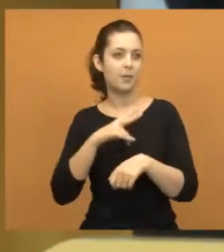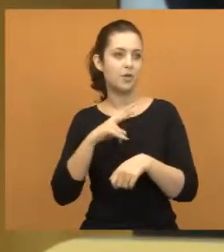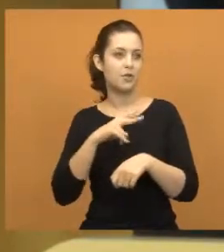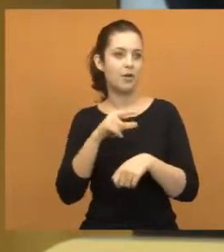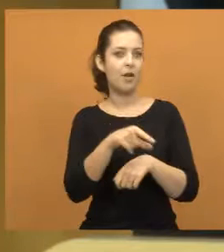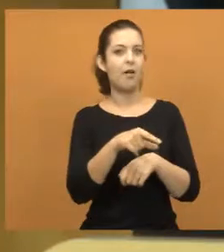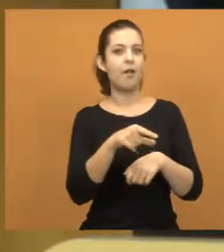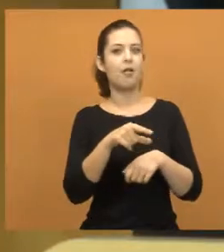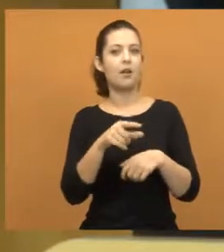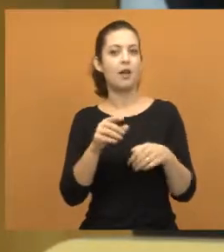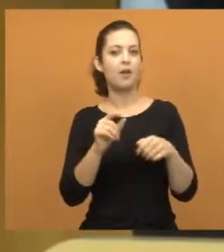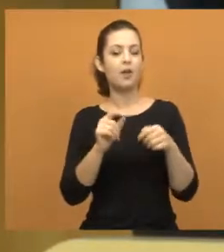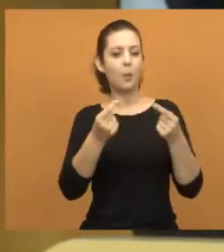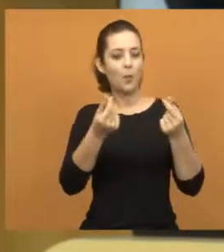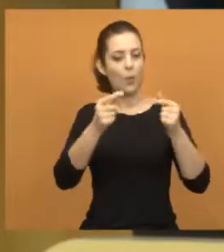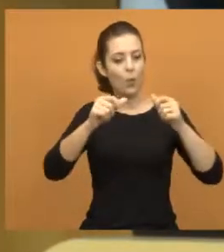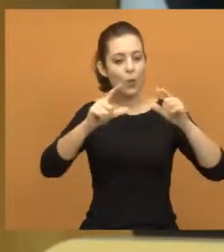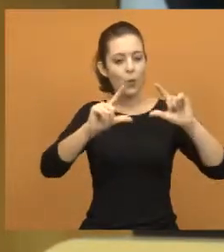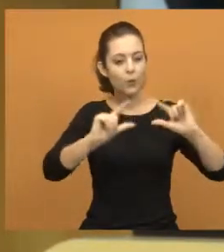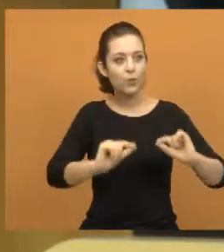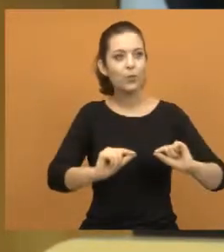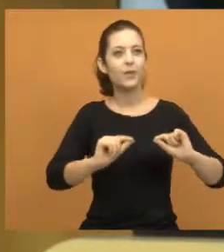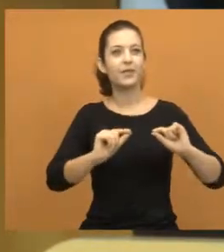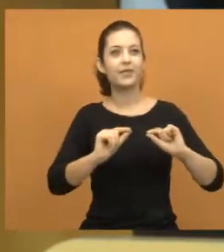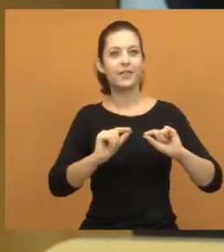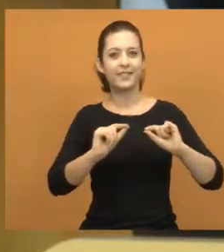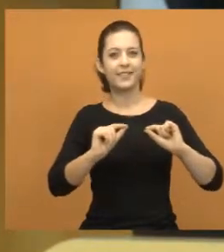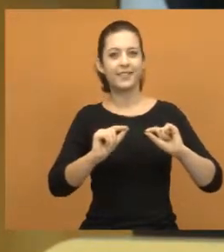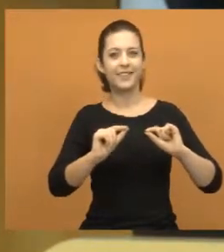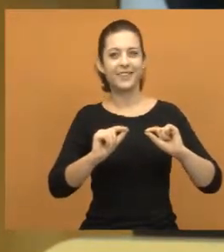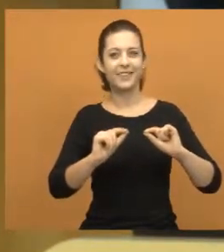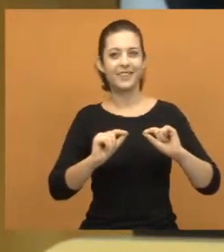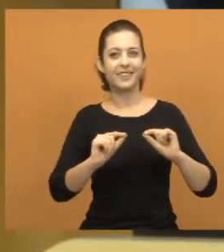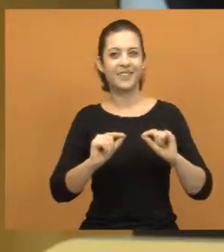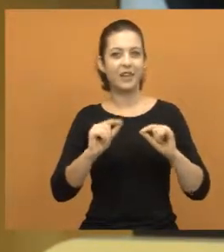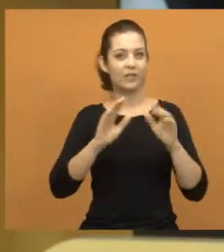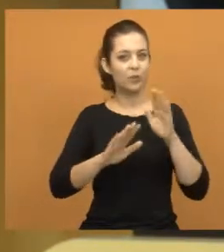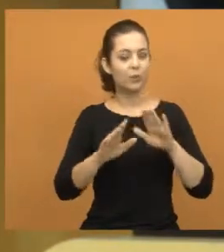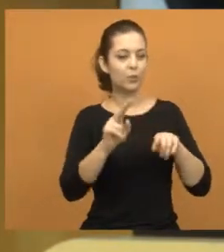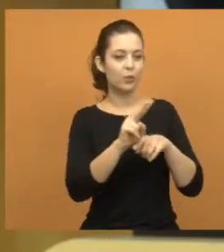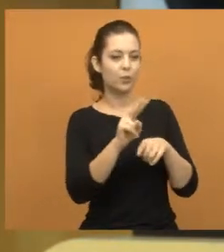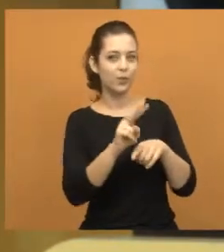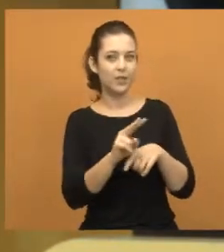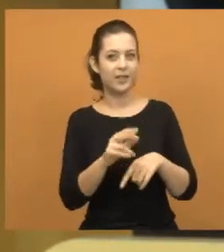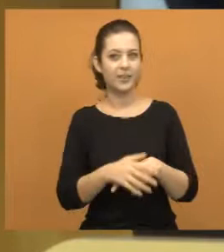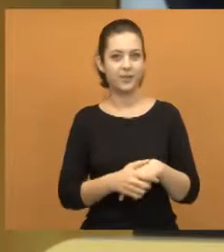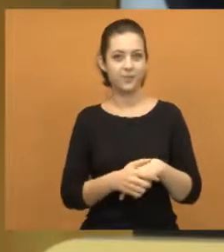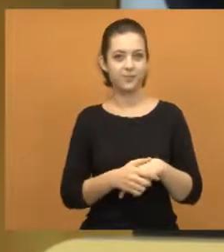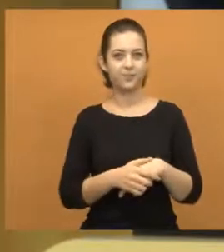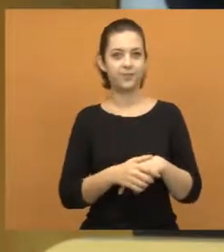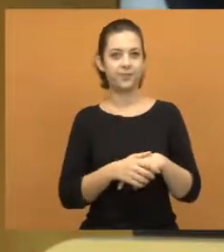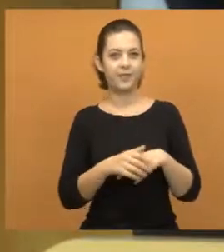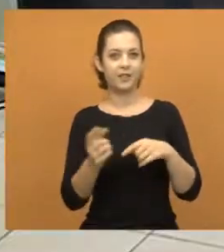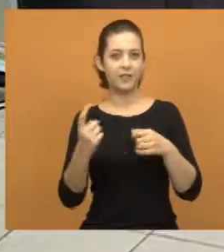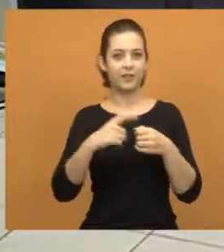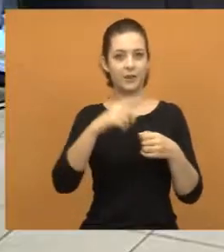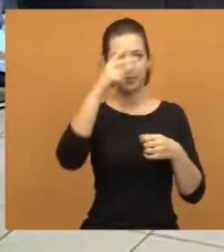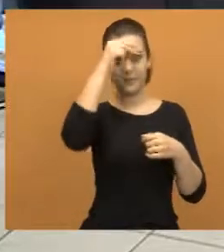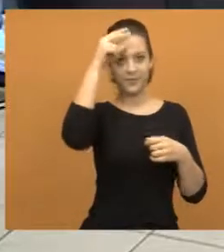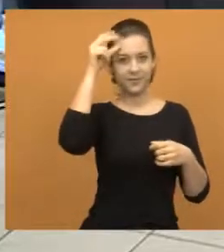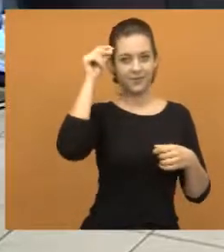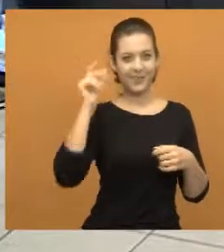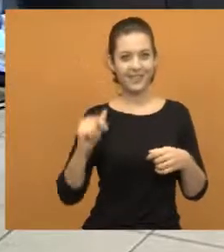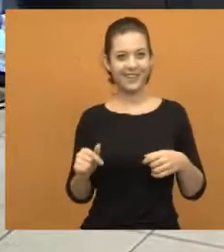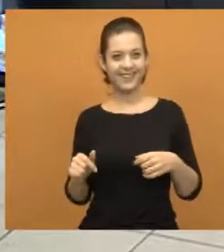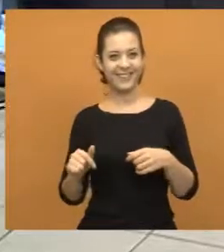particular, ela vai fazer com preço muito melhor e ela vai fazer e cuidar do local. E com aval da prefeitura. Com aval